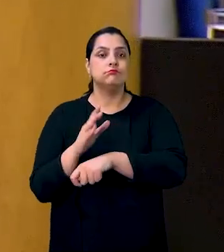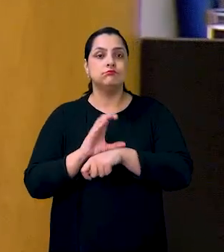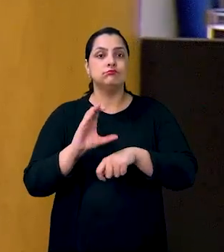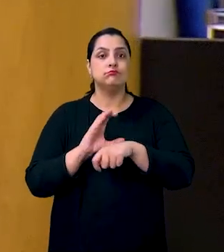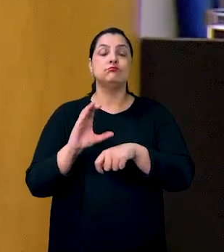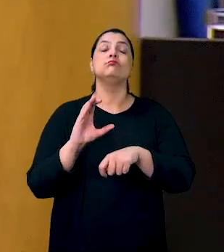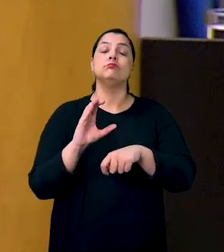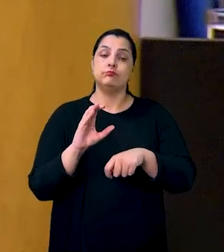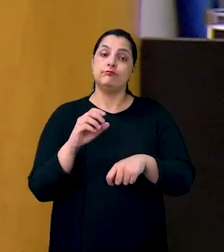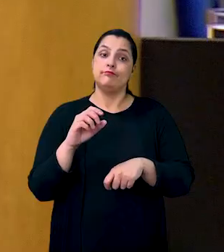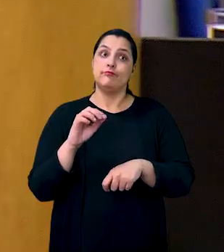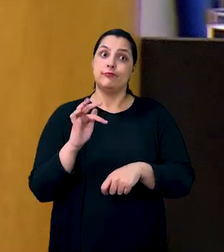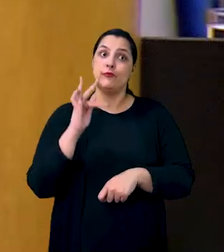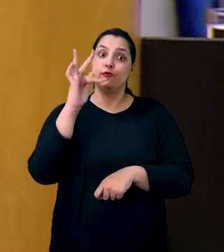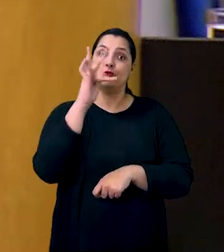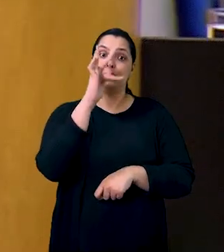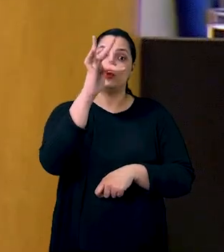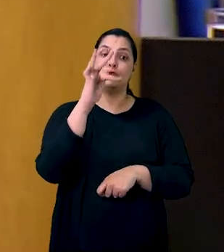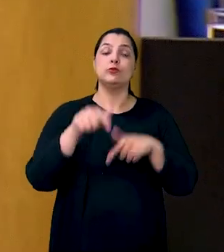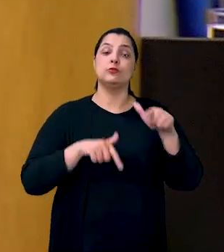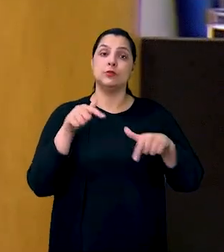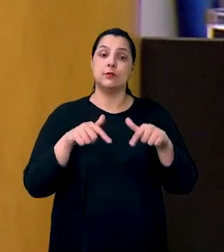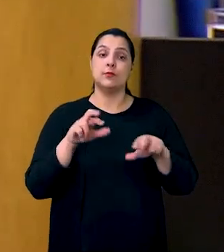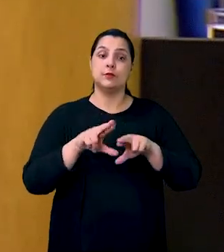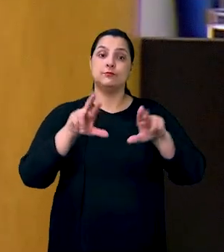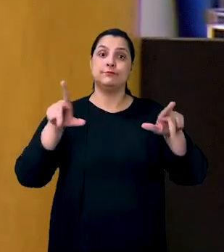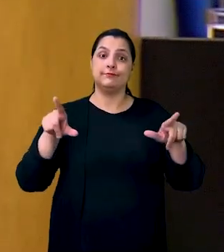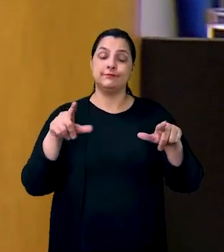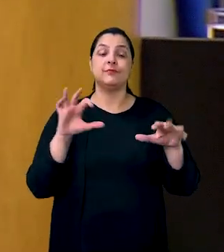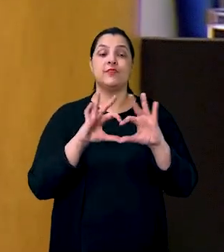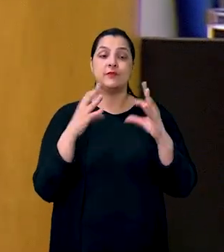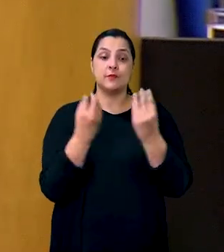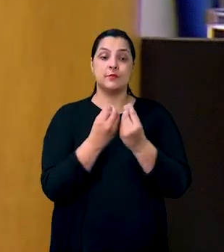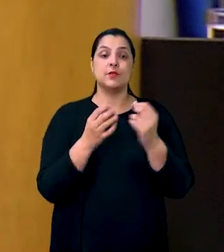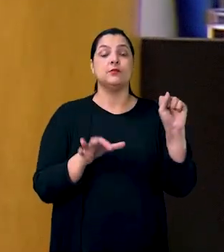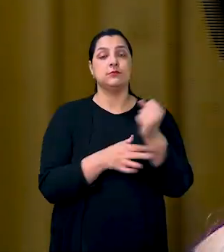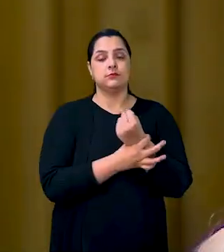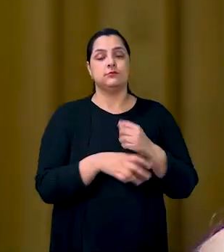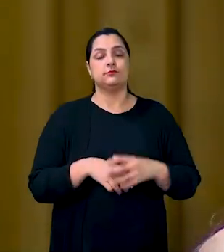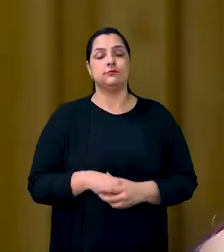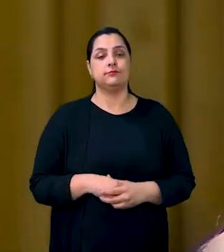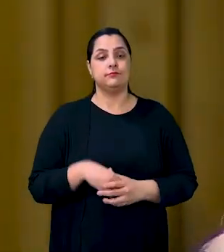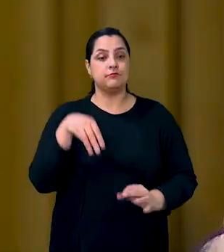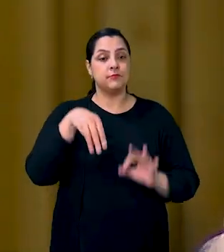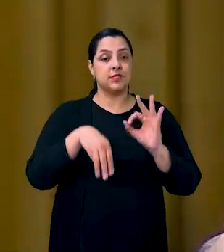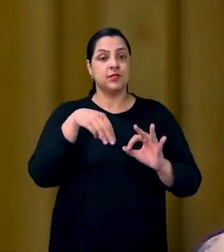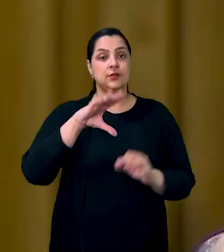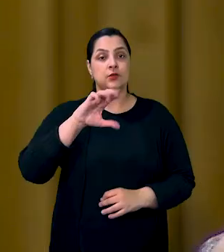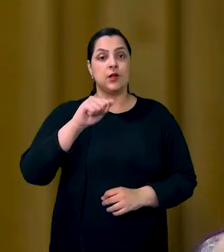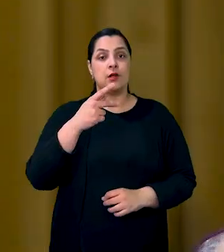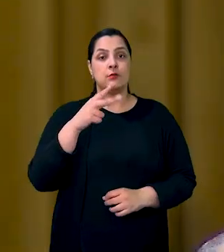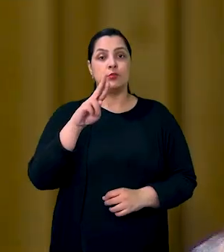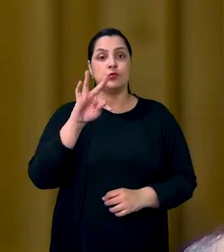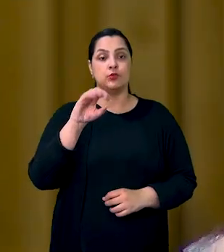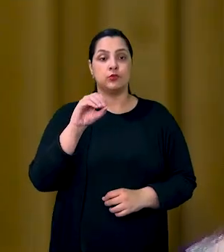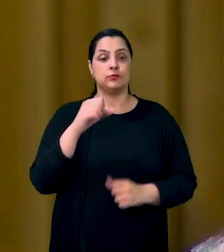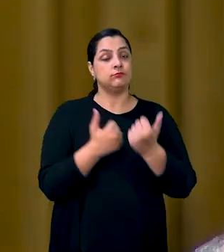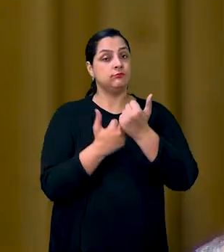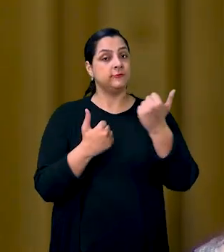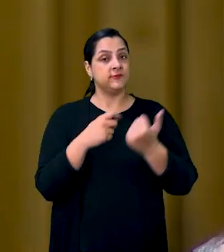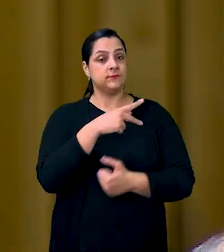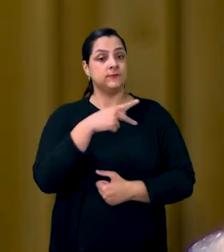capacitação para os empregos do futuro, além de segurança para as famílias brasileiras. O ministro Caputo Bastos assumiu